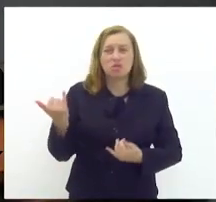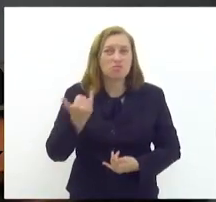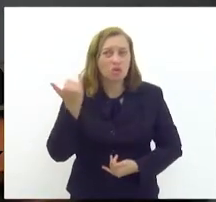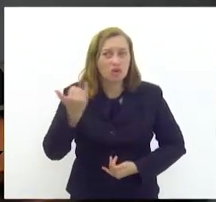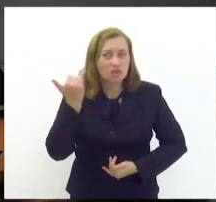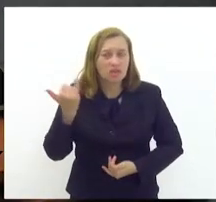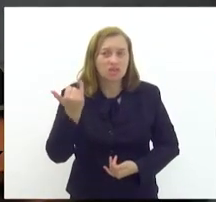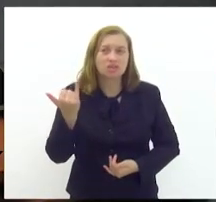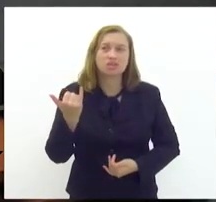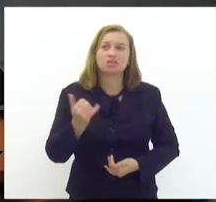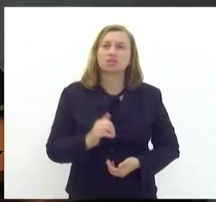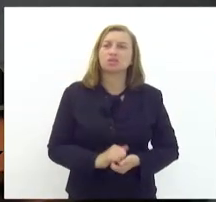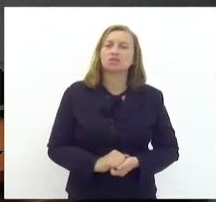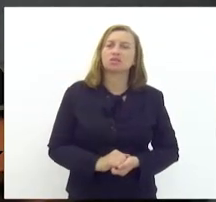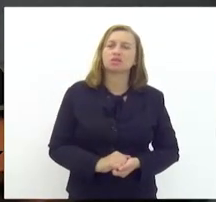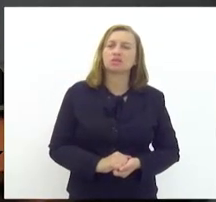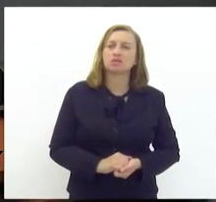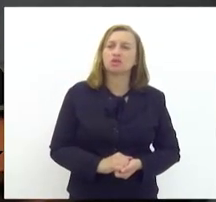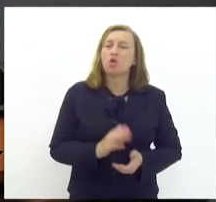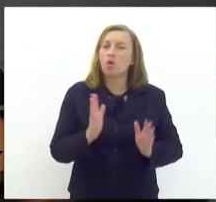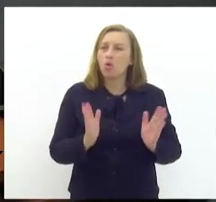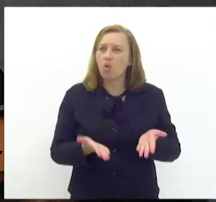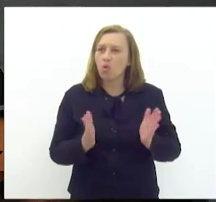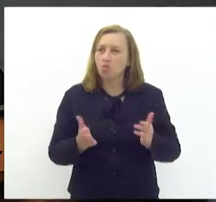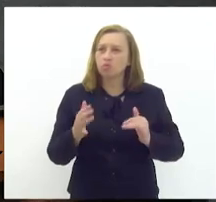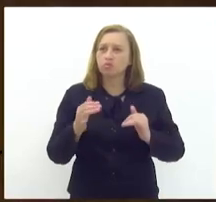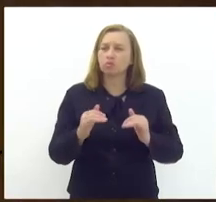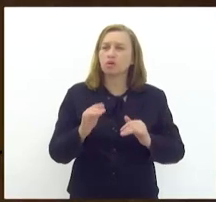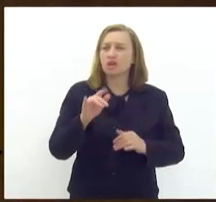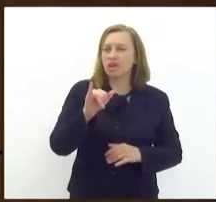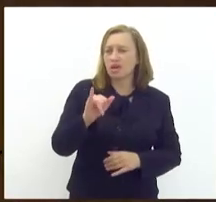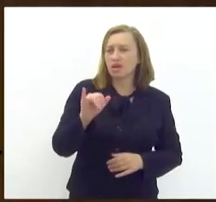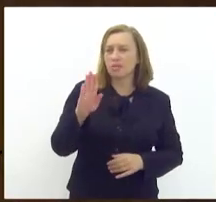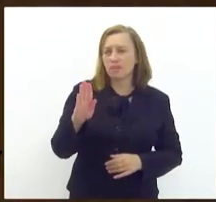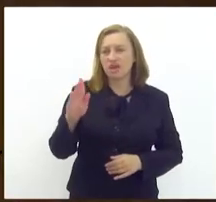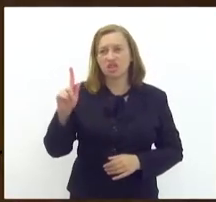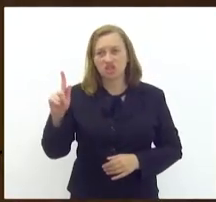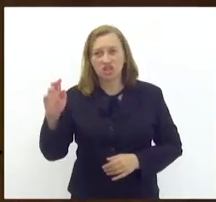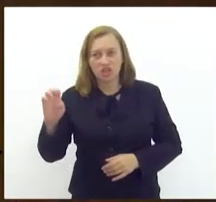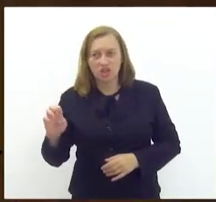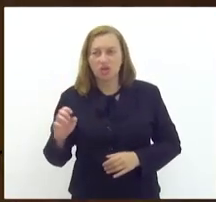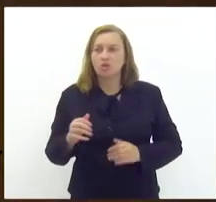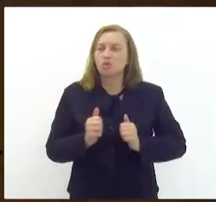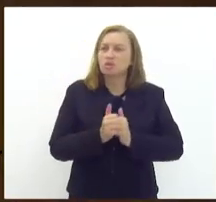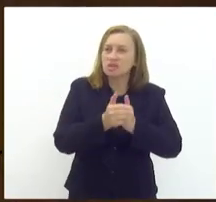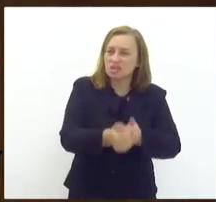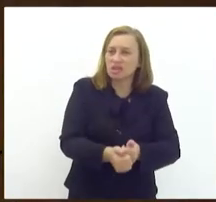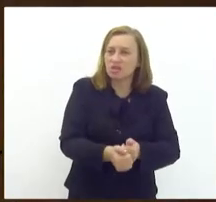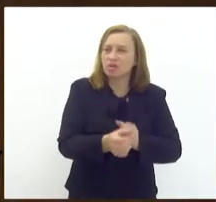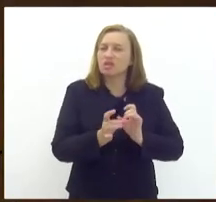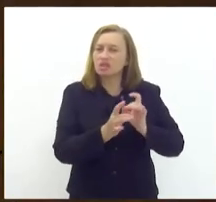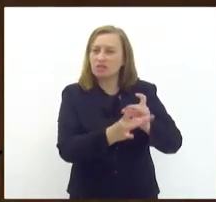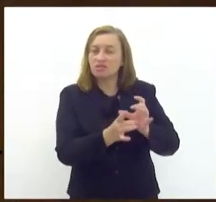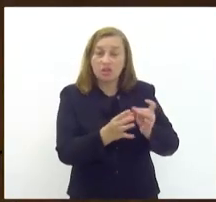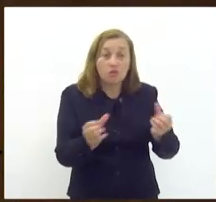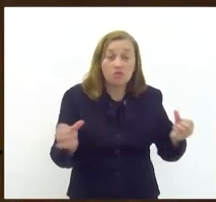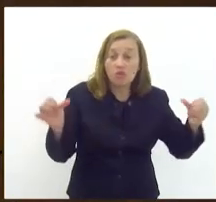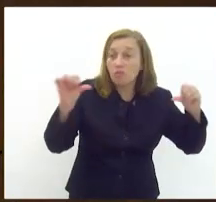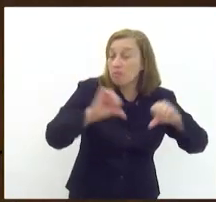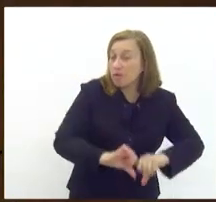para esse Parlamento saiu hoje a pesquisa do IBGE o segmento do Comércio teve o pior